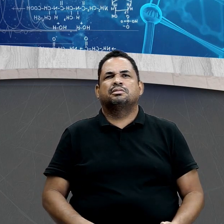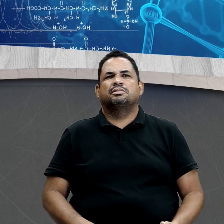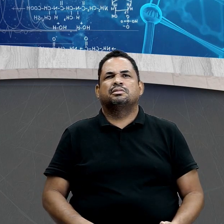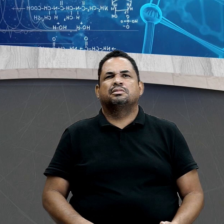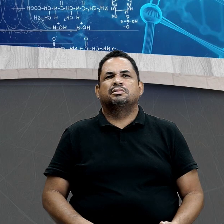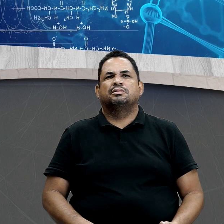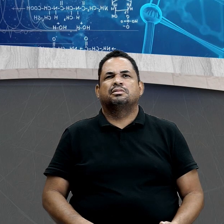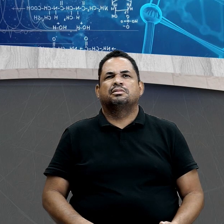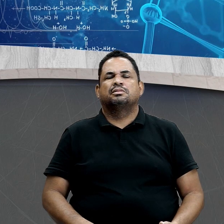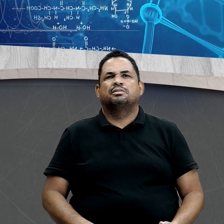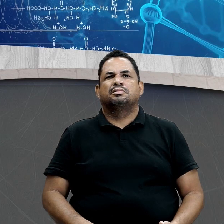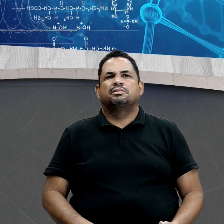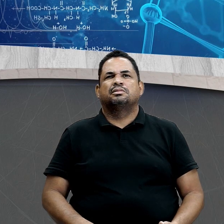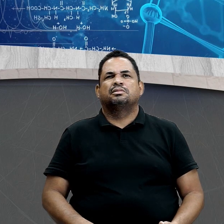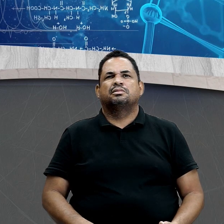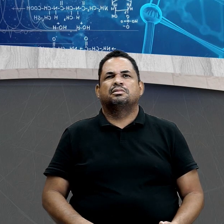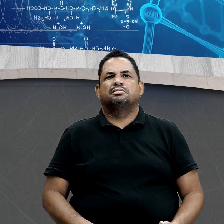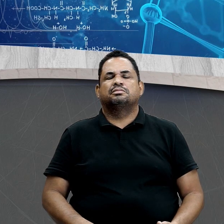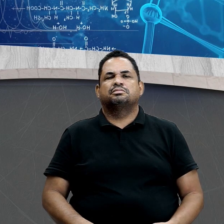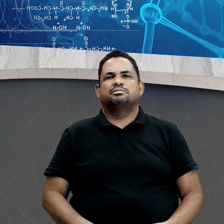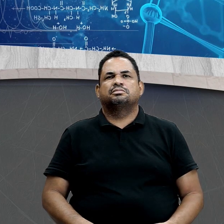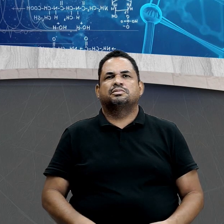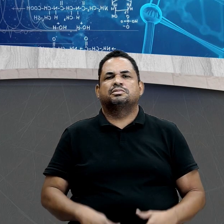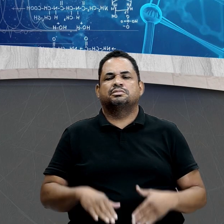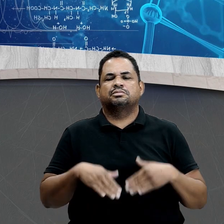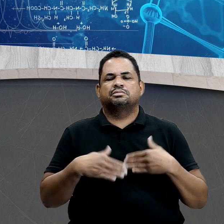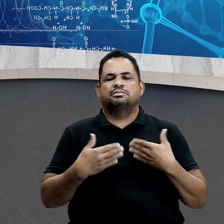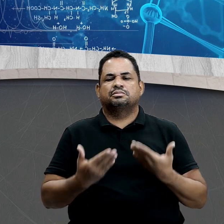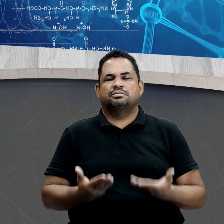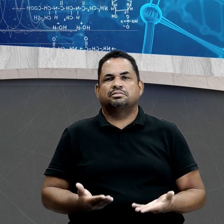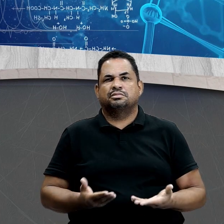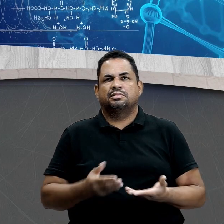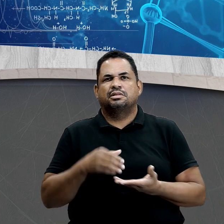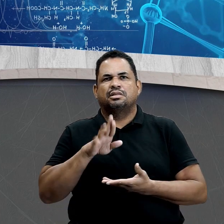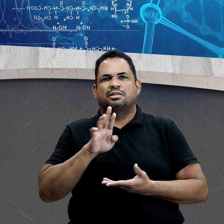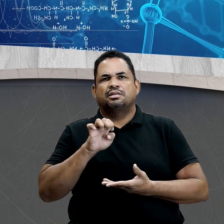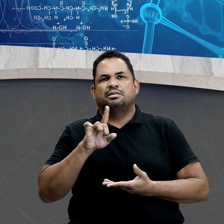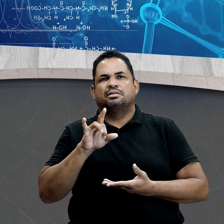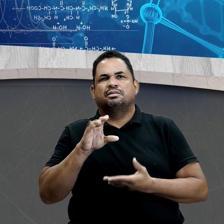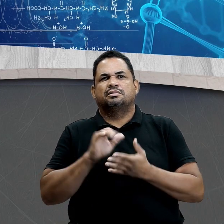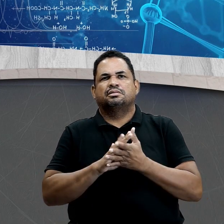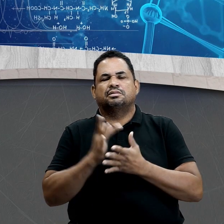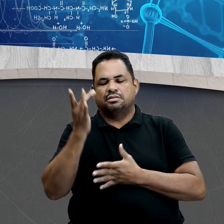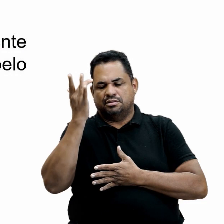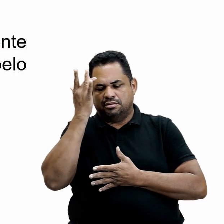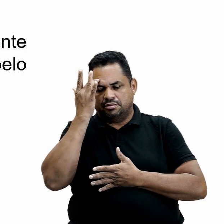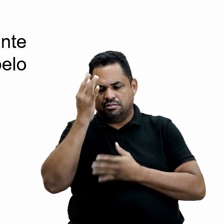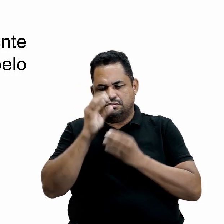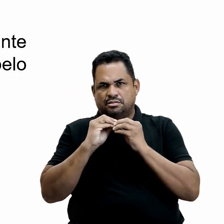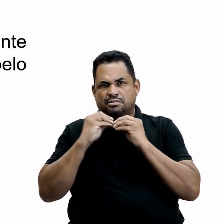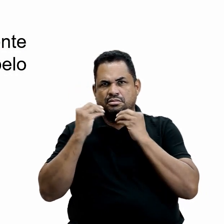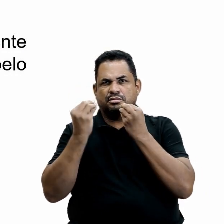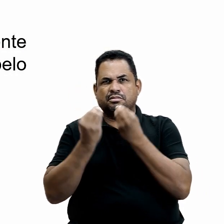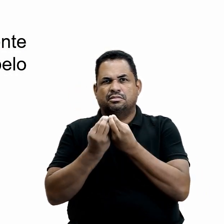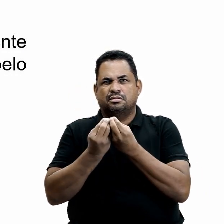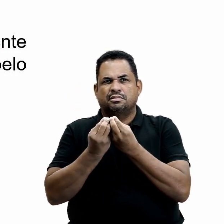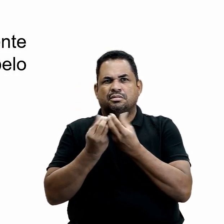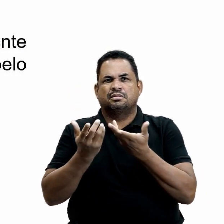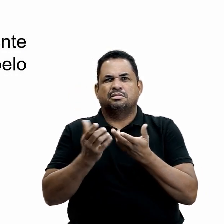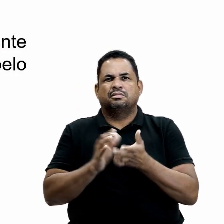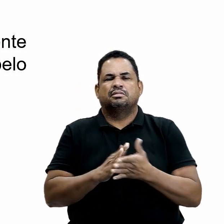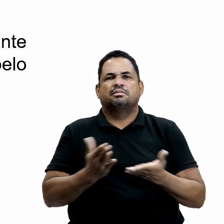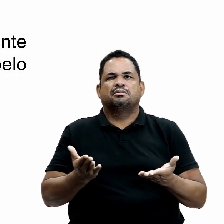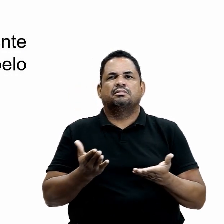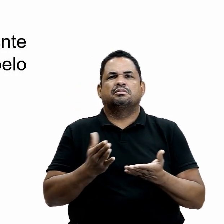Com relação aos reagentes, você tem a fórmula das substâncias que